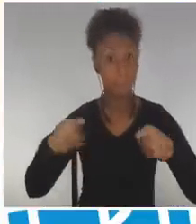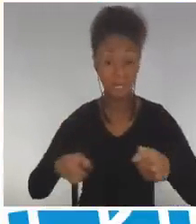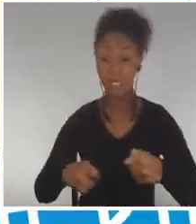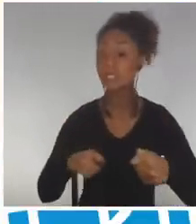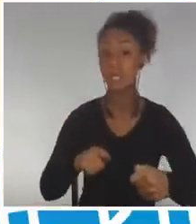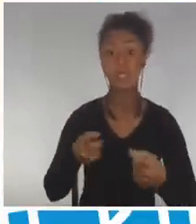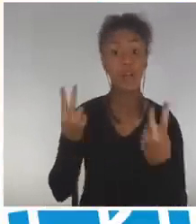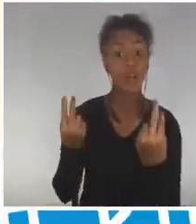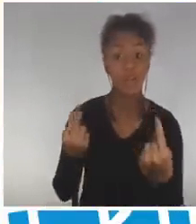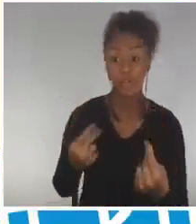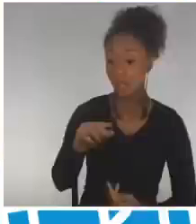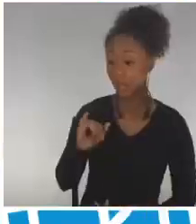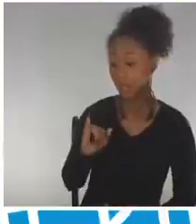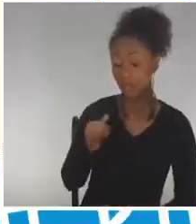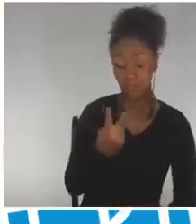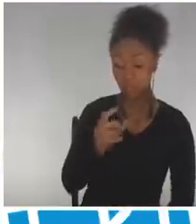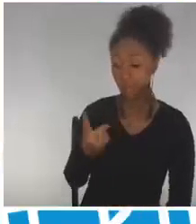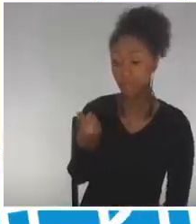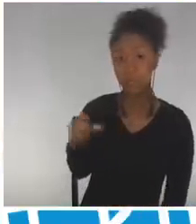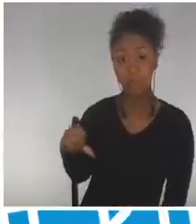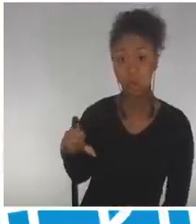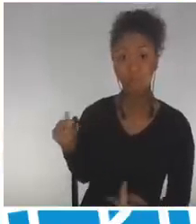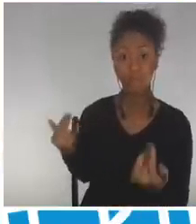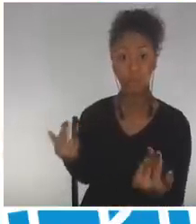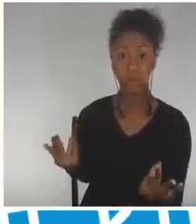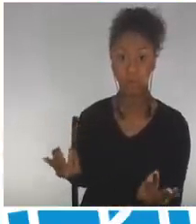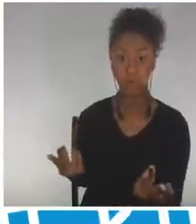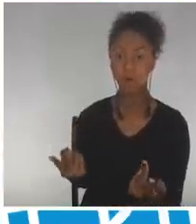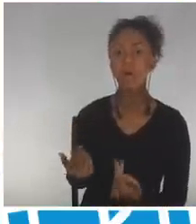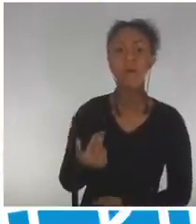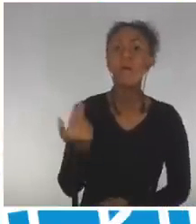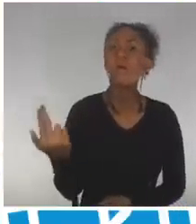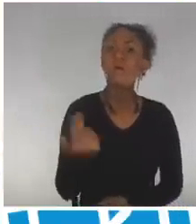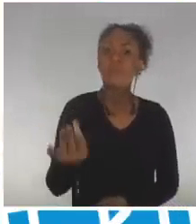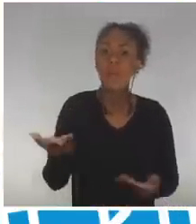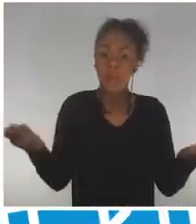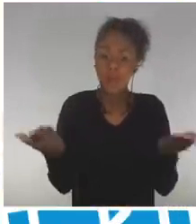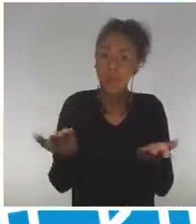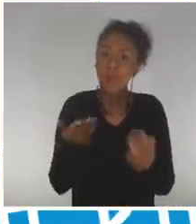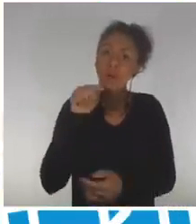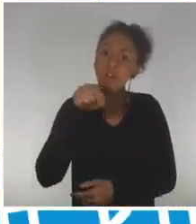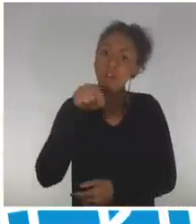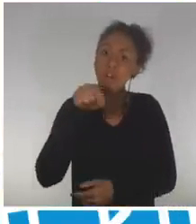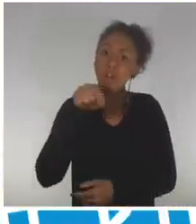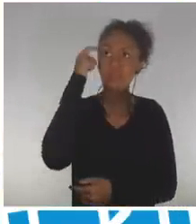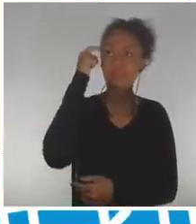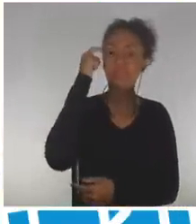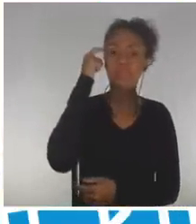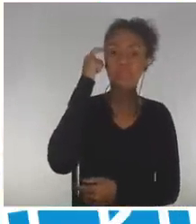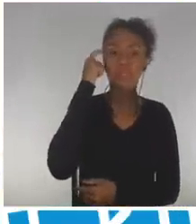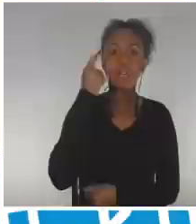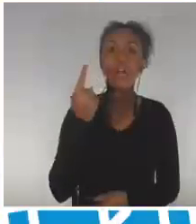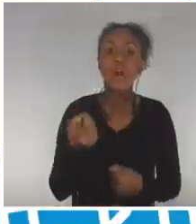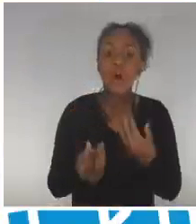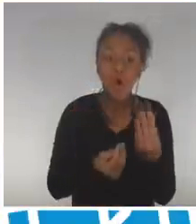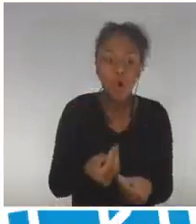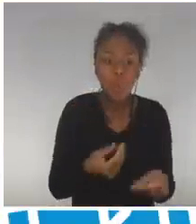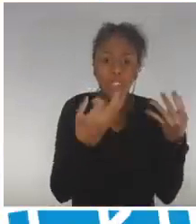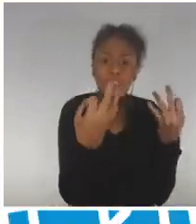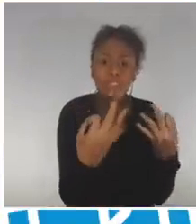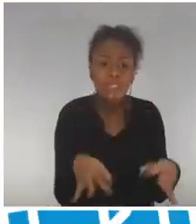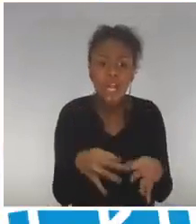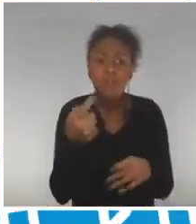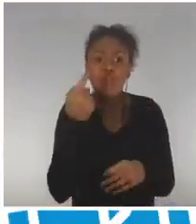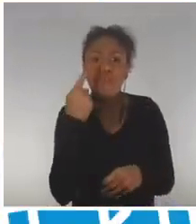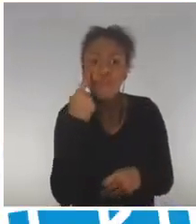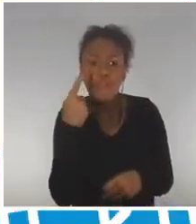2019. Não tem como você obter agora uma fidedignidade da aprendizagem